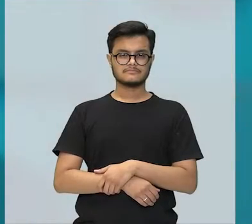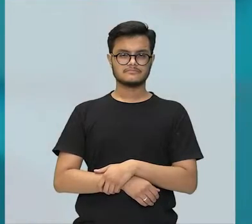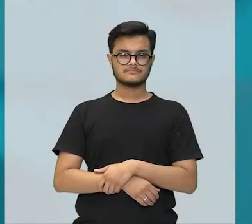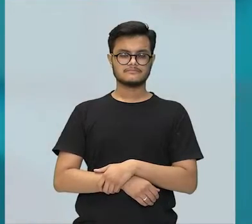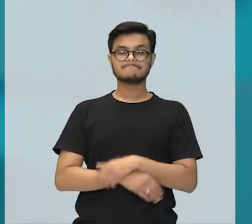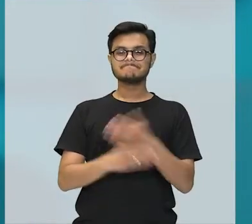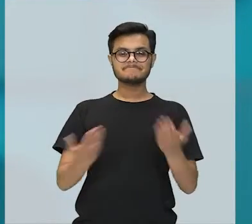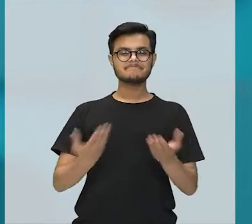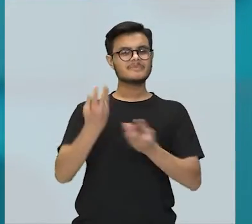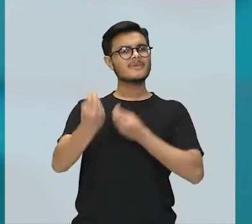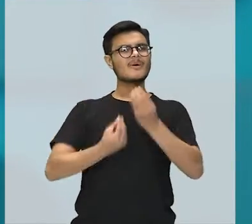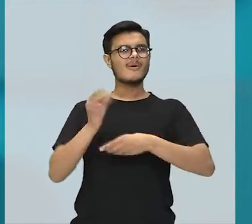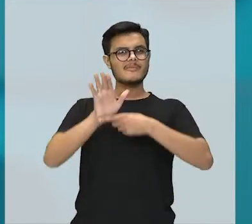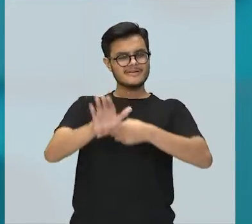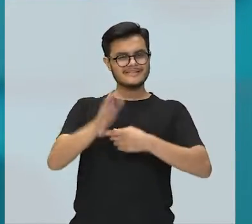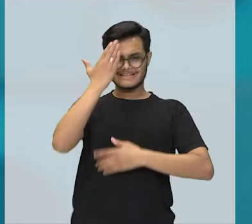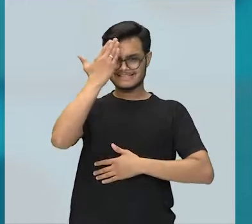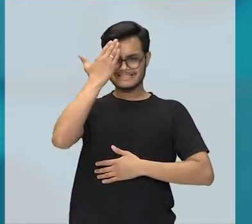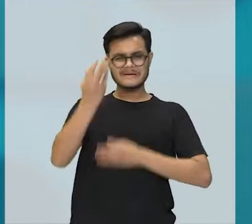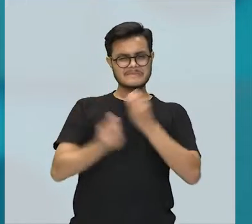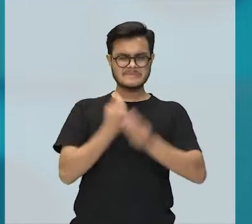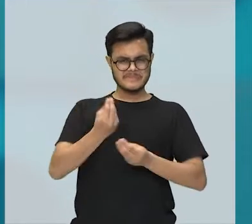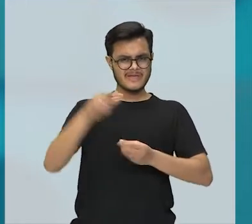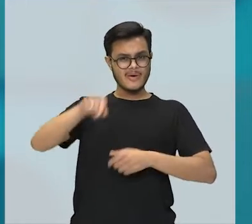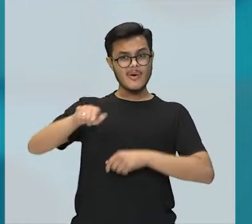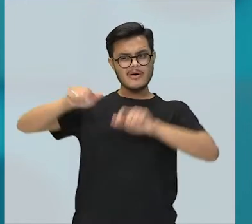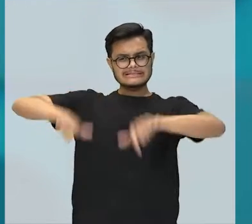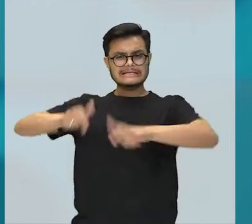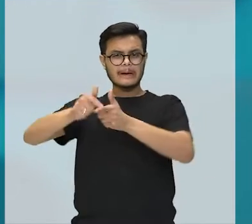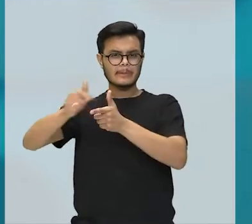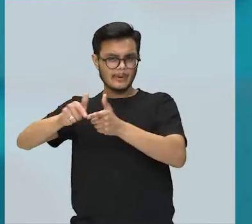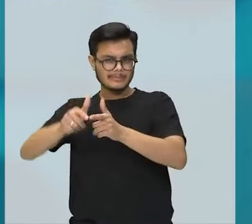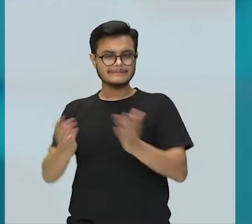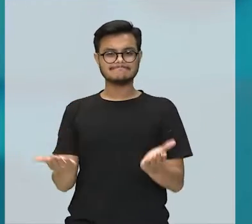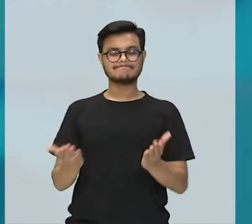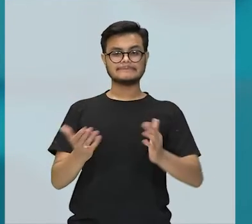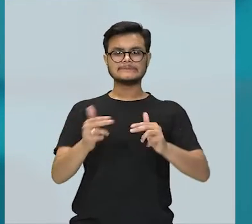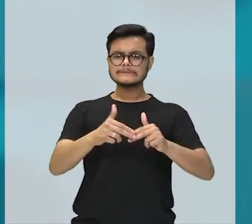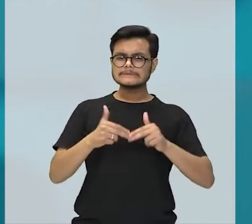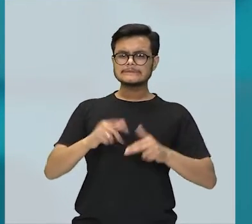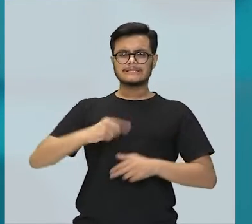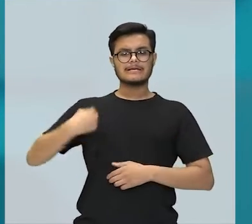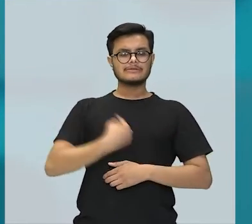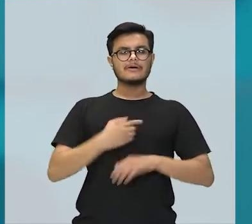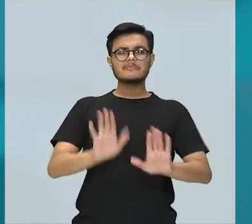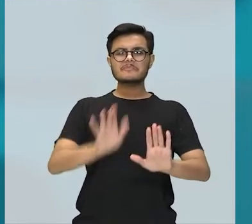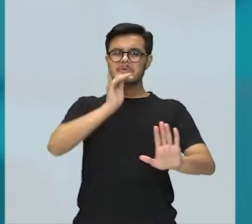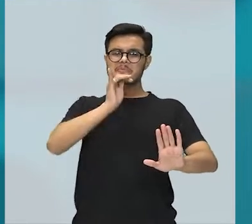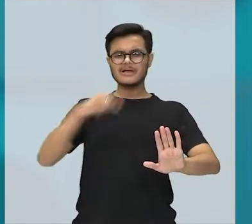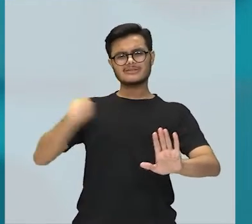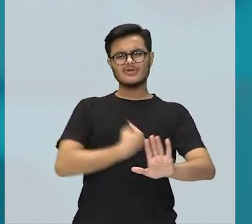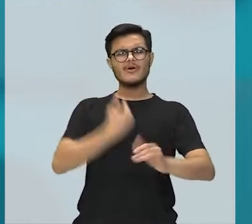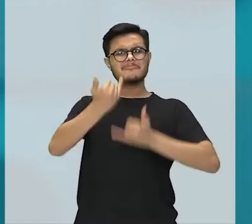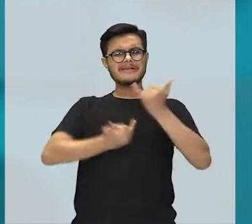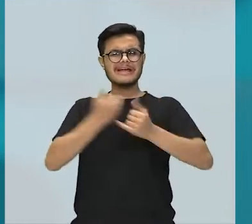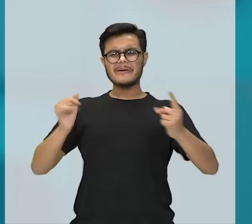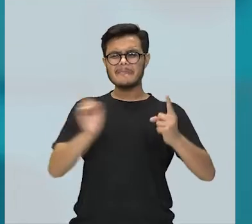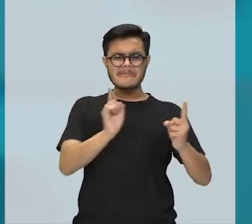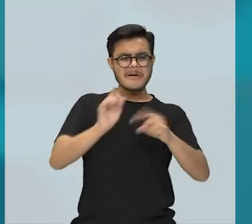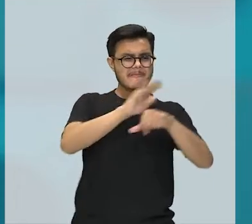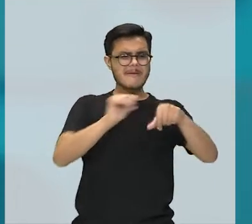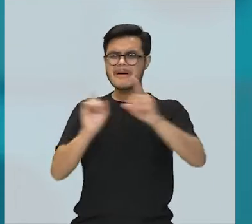E aí, você sabe o que fazer nessa situação? Então, quem nunca, né, brincou de manja ali com